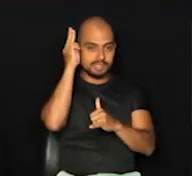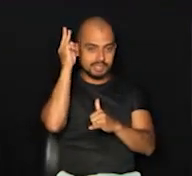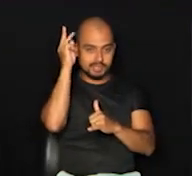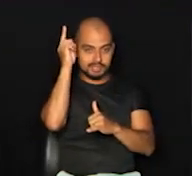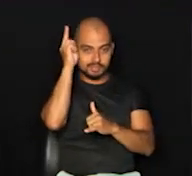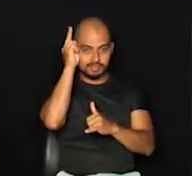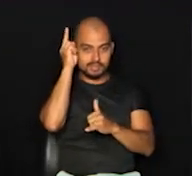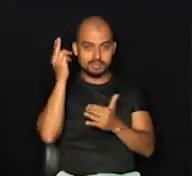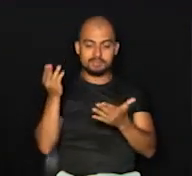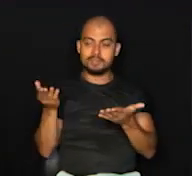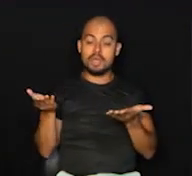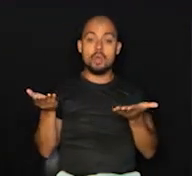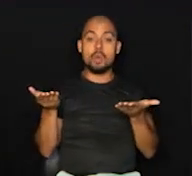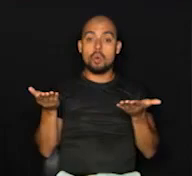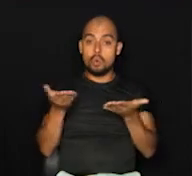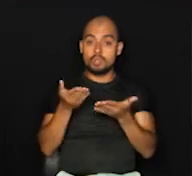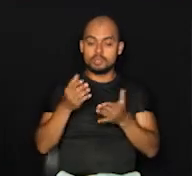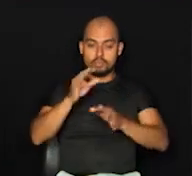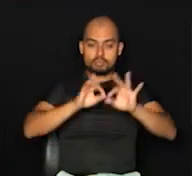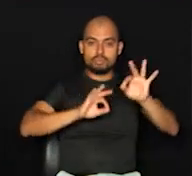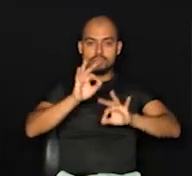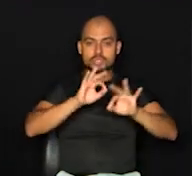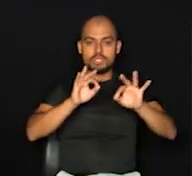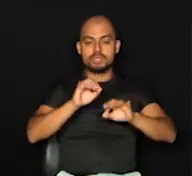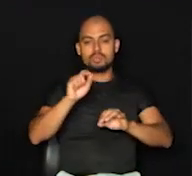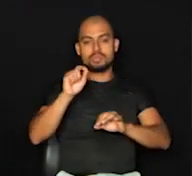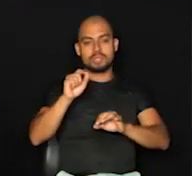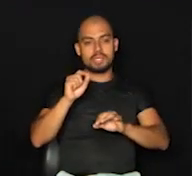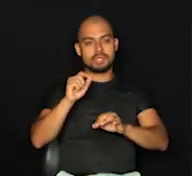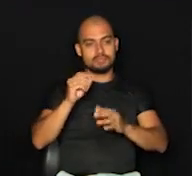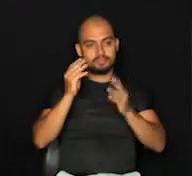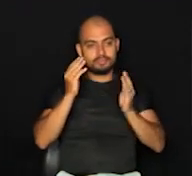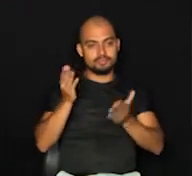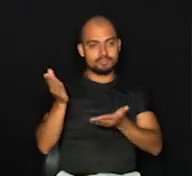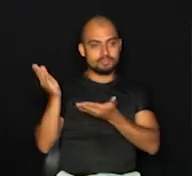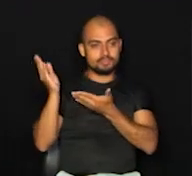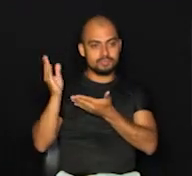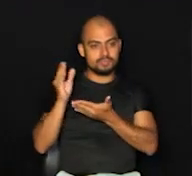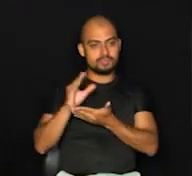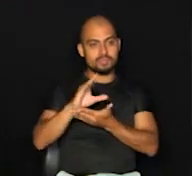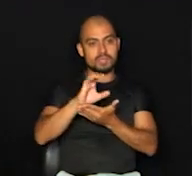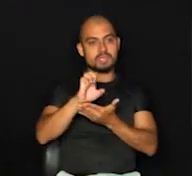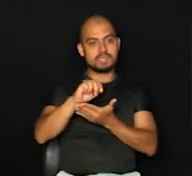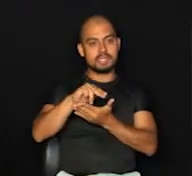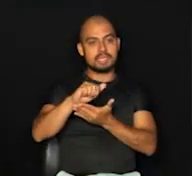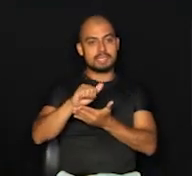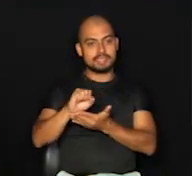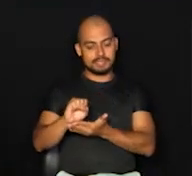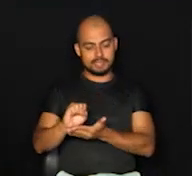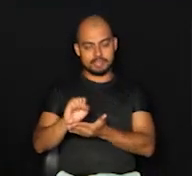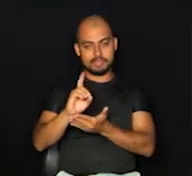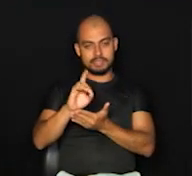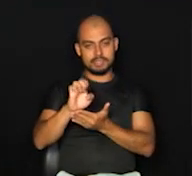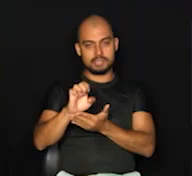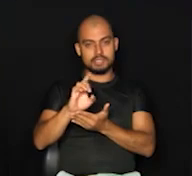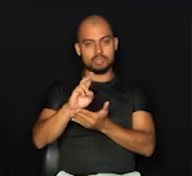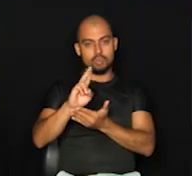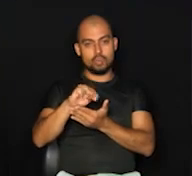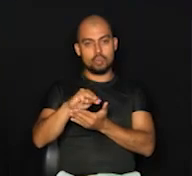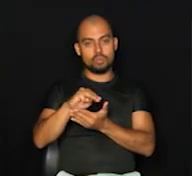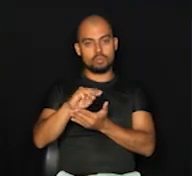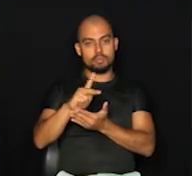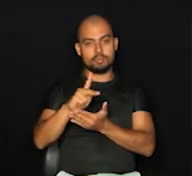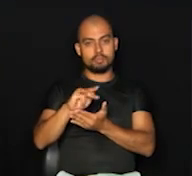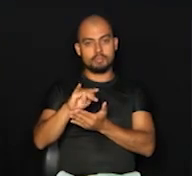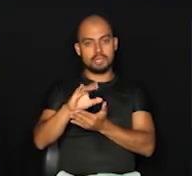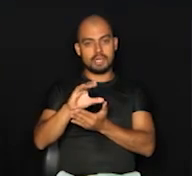é o lançamento do projeto Cenas de um Picadeiro com apresentações e oficinas. Então, são